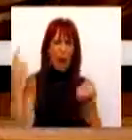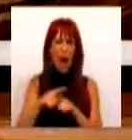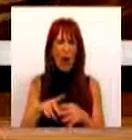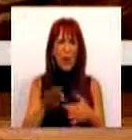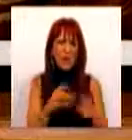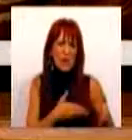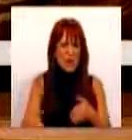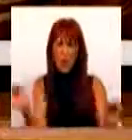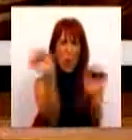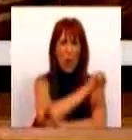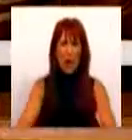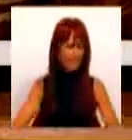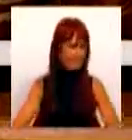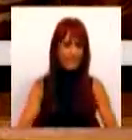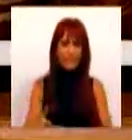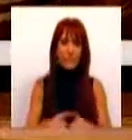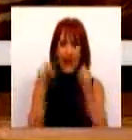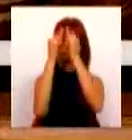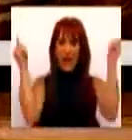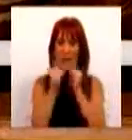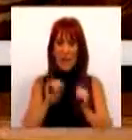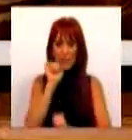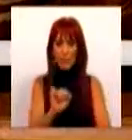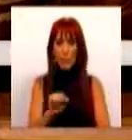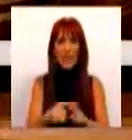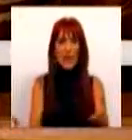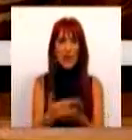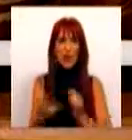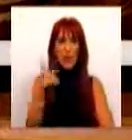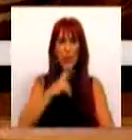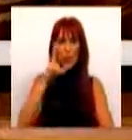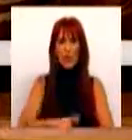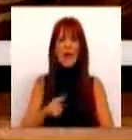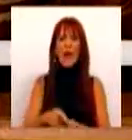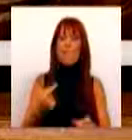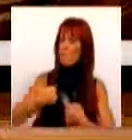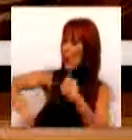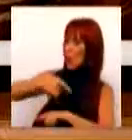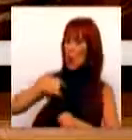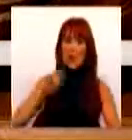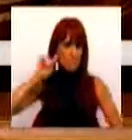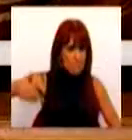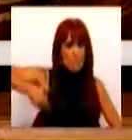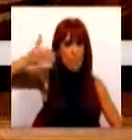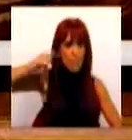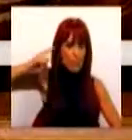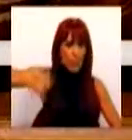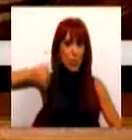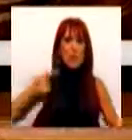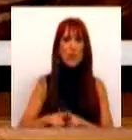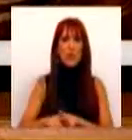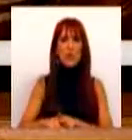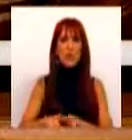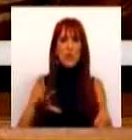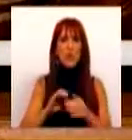de estratégia. A internacionalização da economia portuguesa é para nós primordial para